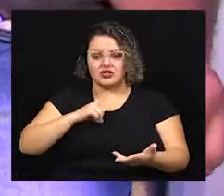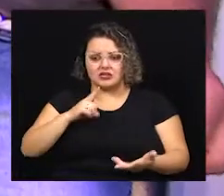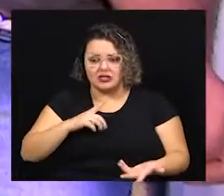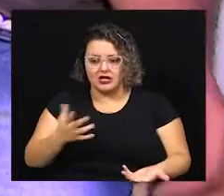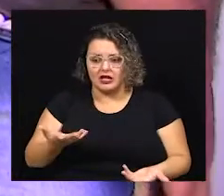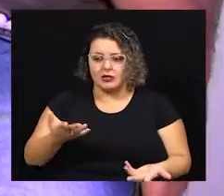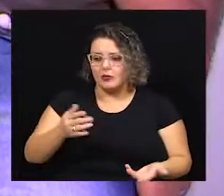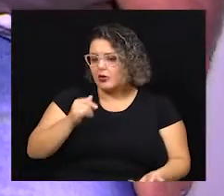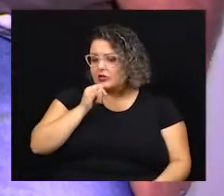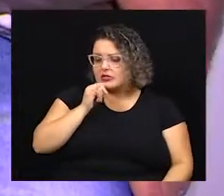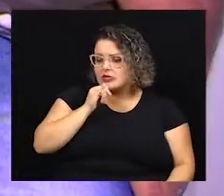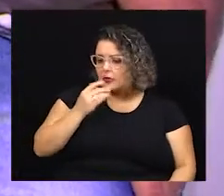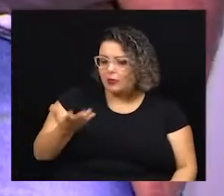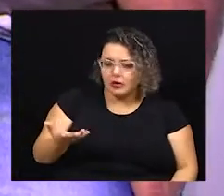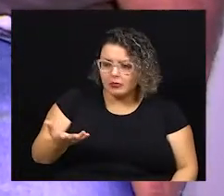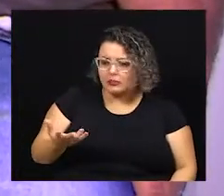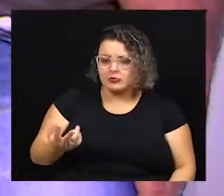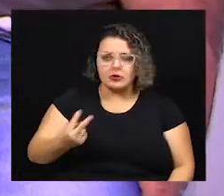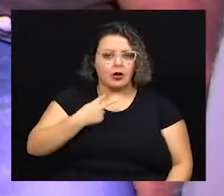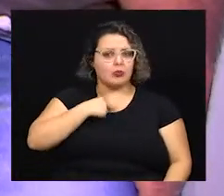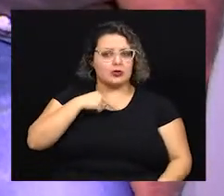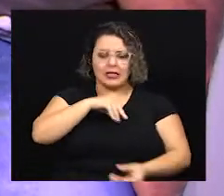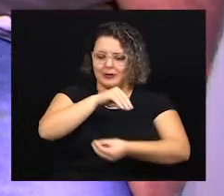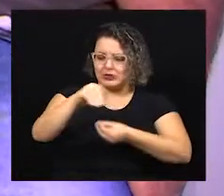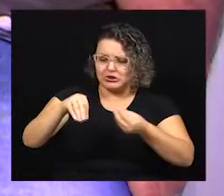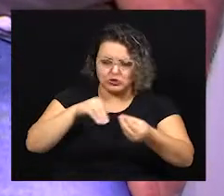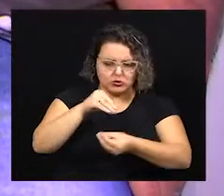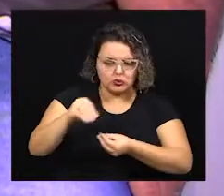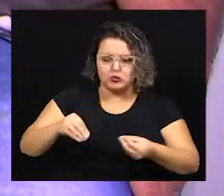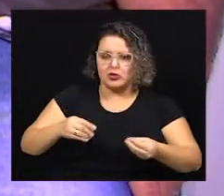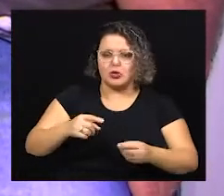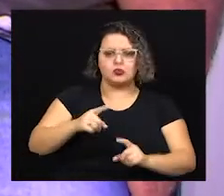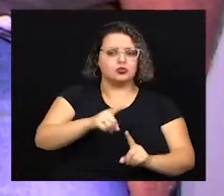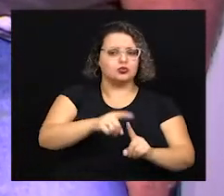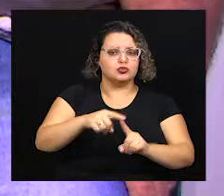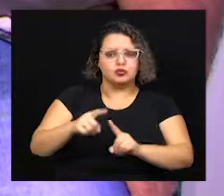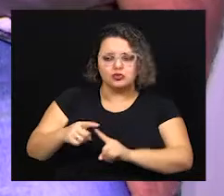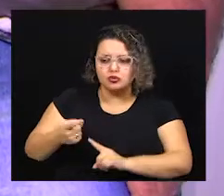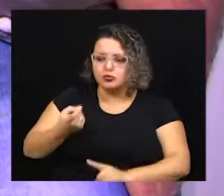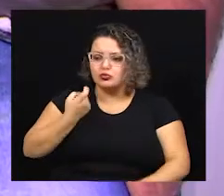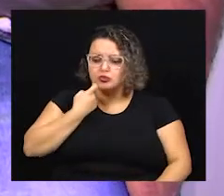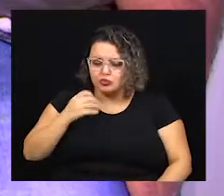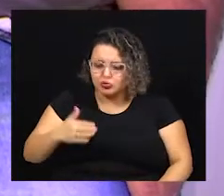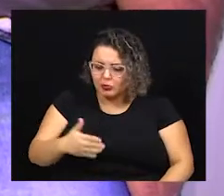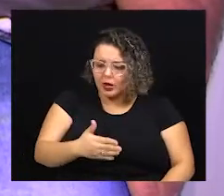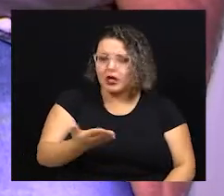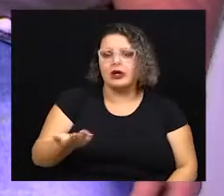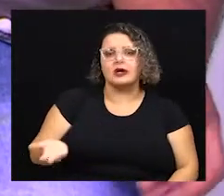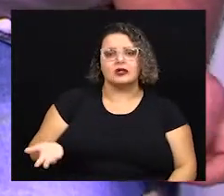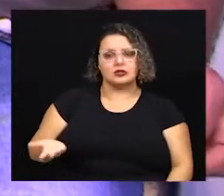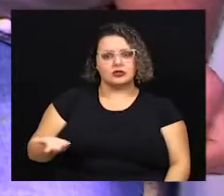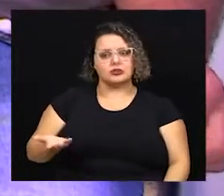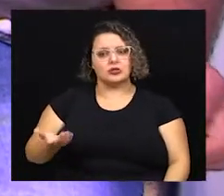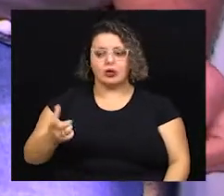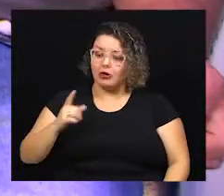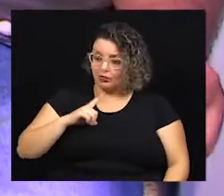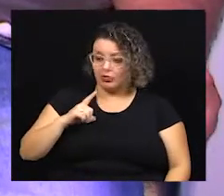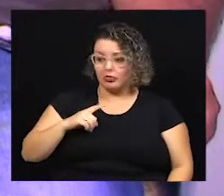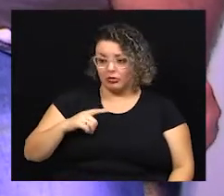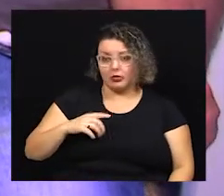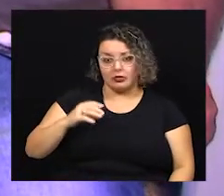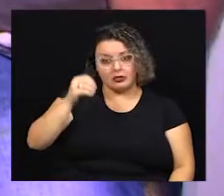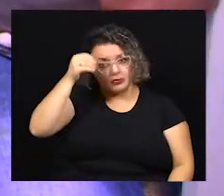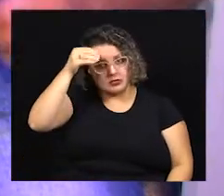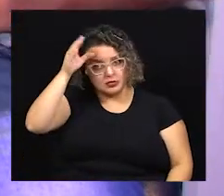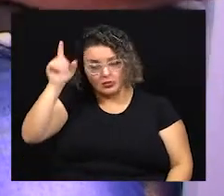aquela situação de não poder misturar alguns peixes, sim, né? Então o aquarista, imagino que tem que ter esse tipo de